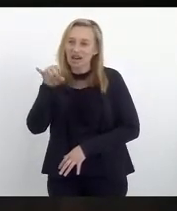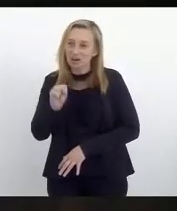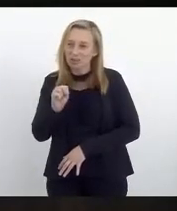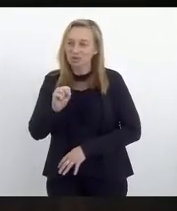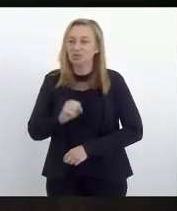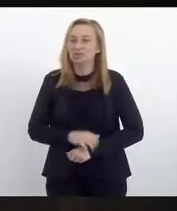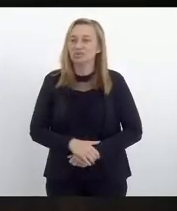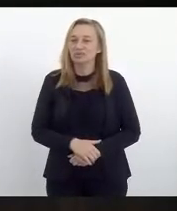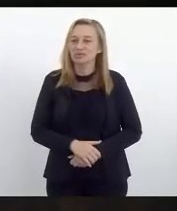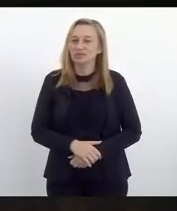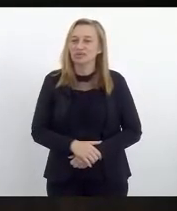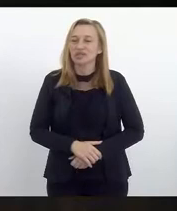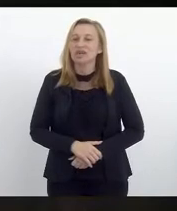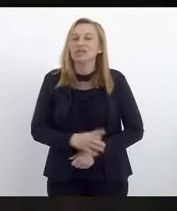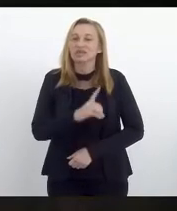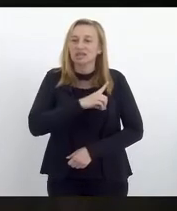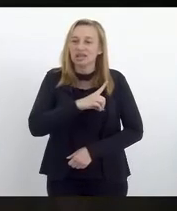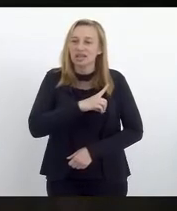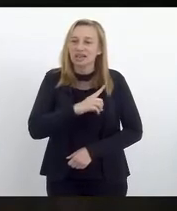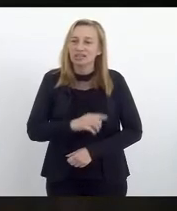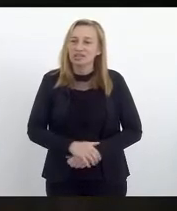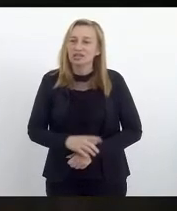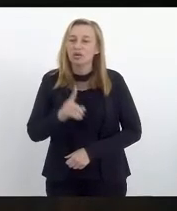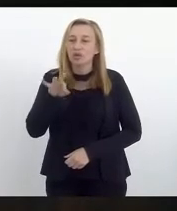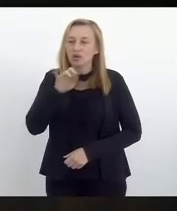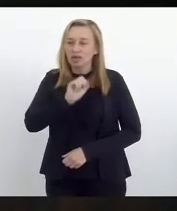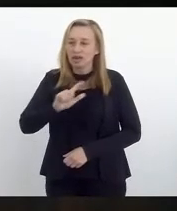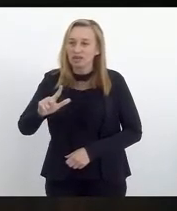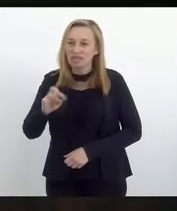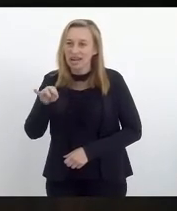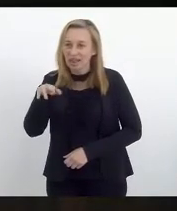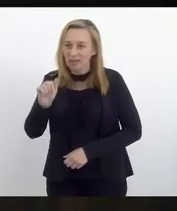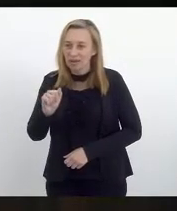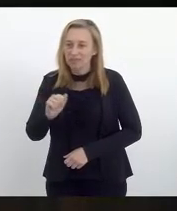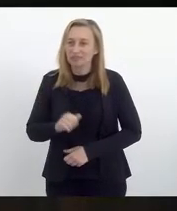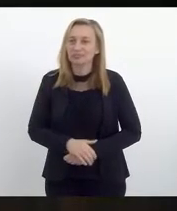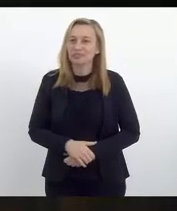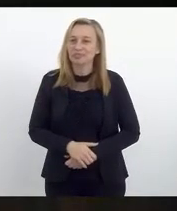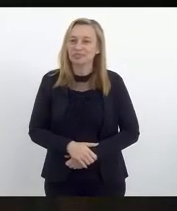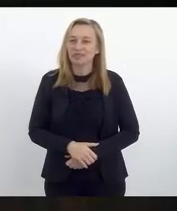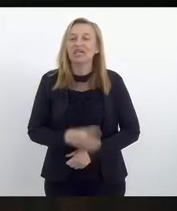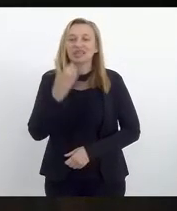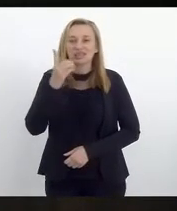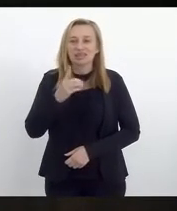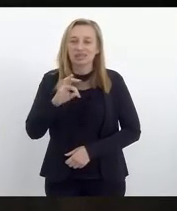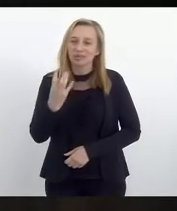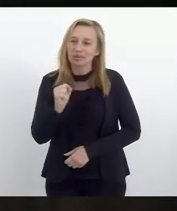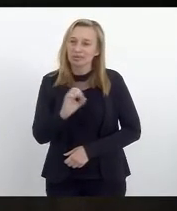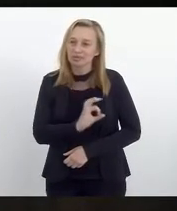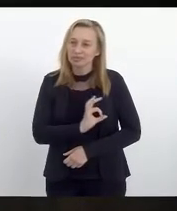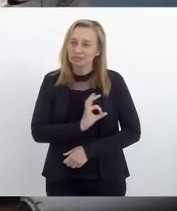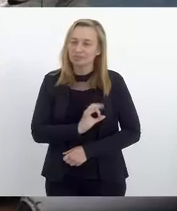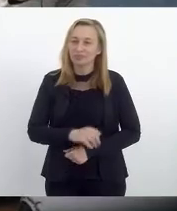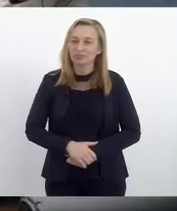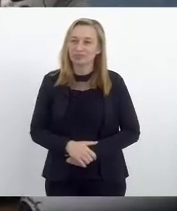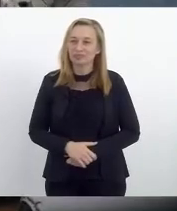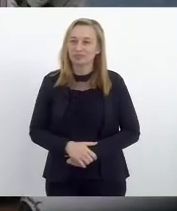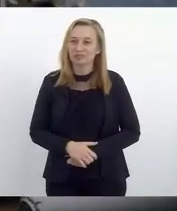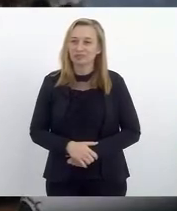Augusto. Delegado, Coronel Salema. Deputada Marta Rocha.